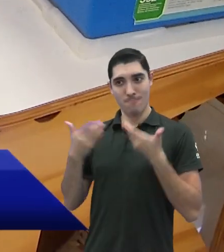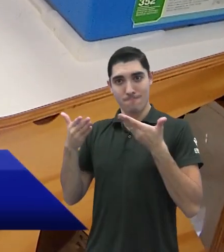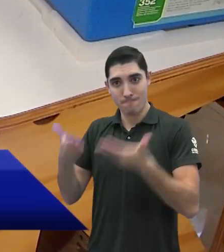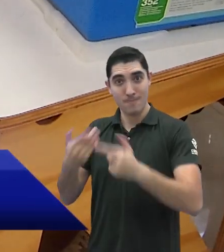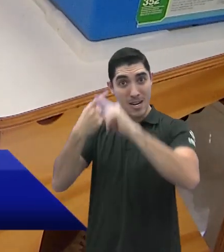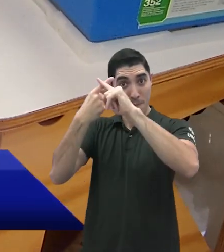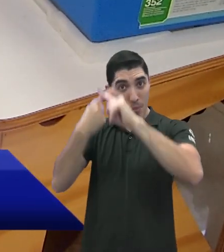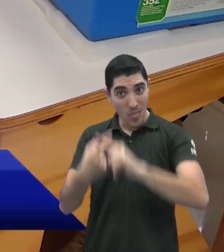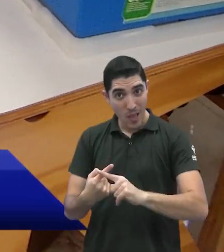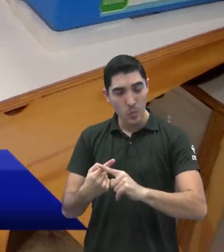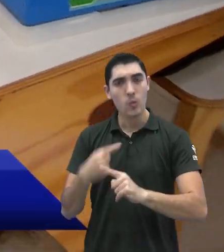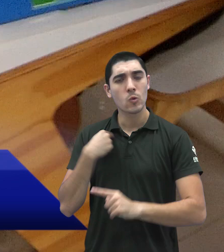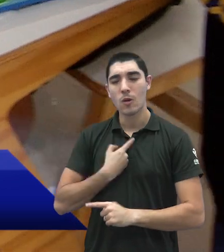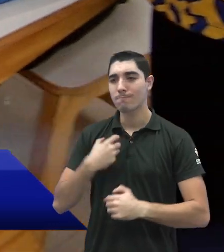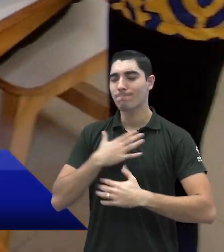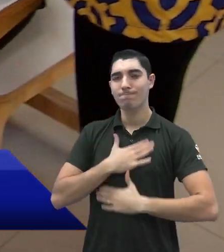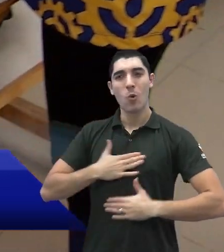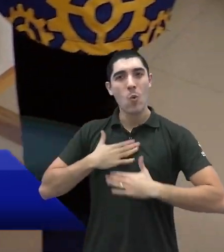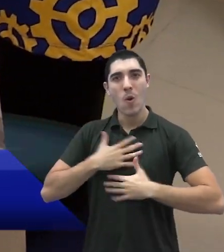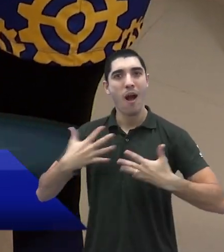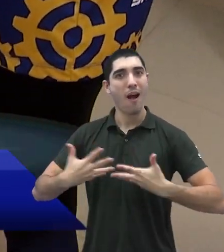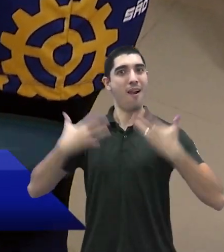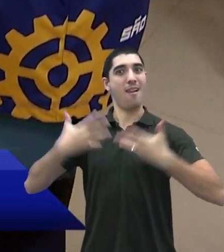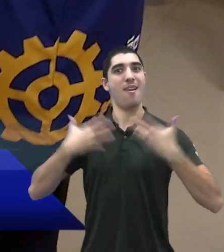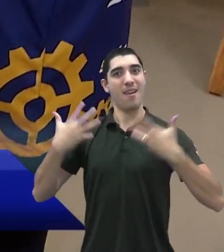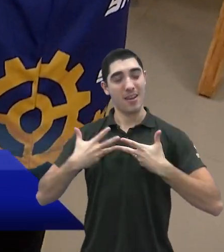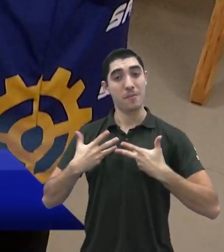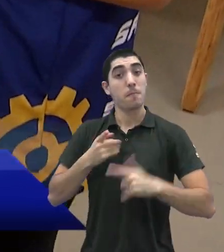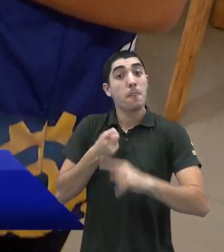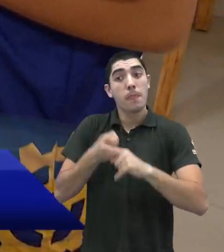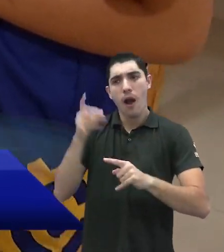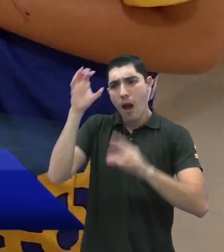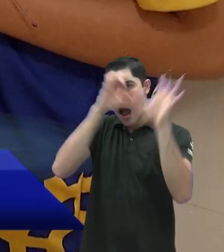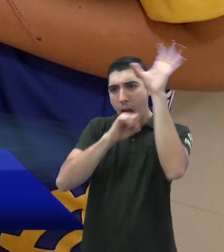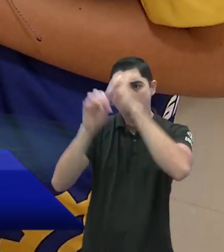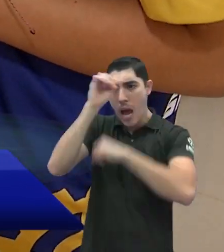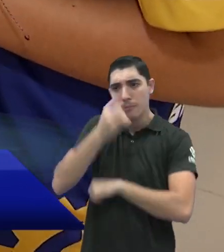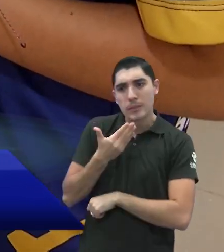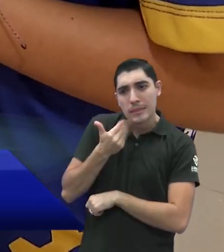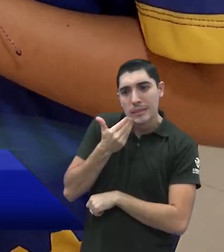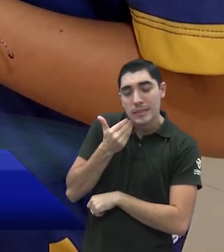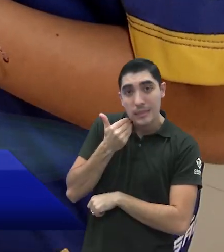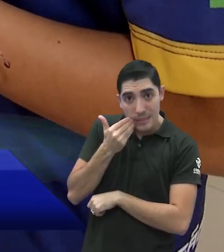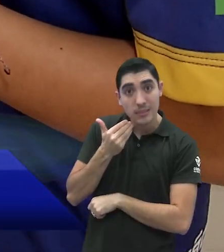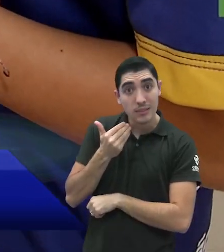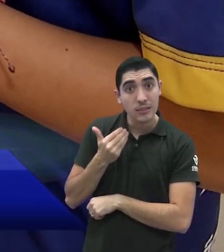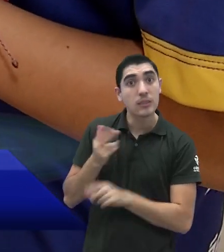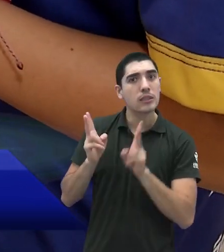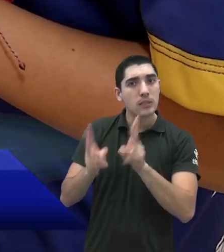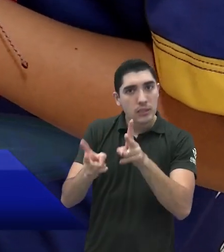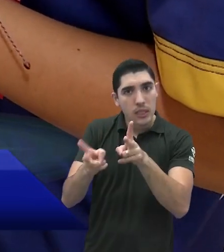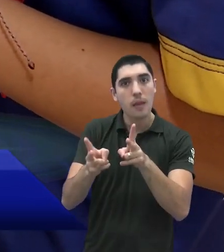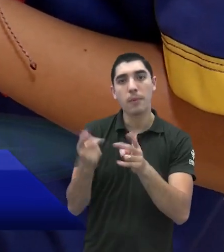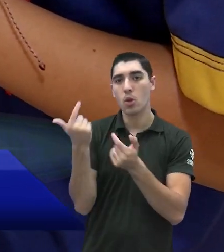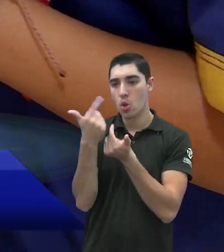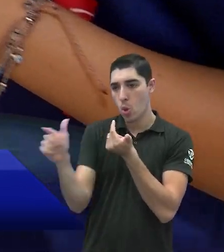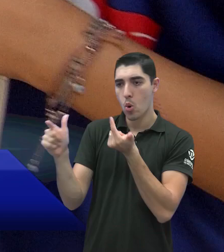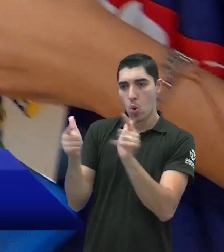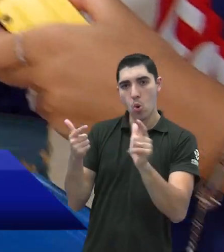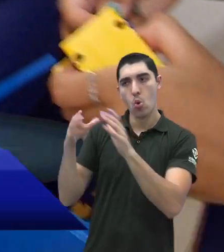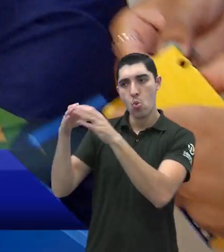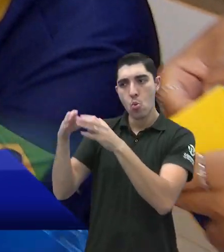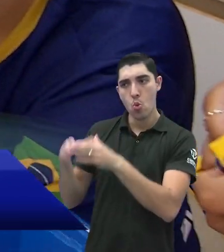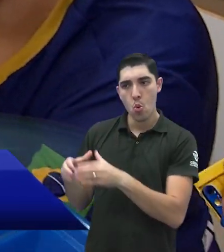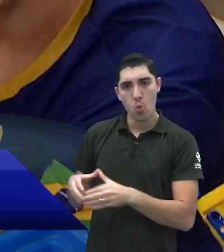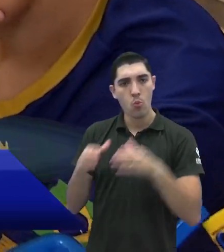muito legal conseguir ver as competições e participar, porque a gente se diverte, igual as meninas estavam falando, né? Sim. A gente se diverte e aprende muita coisa juntos, e